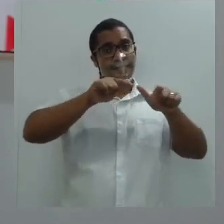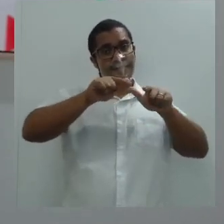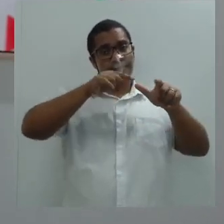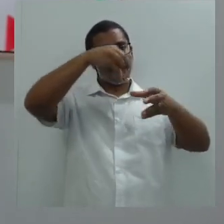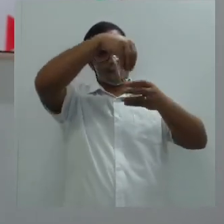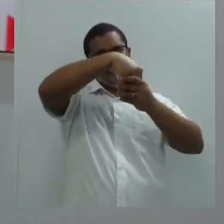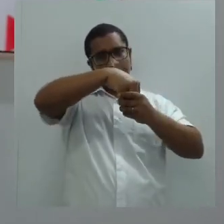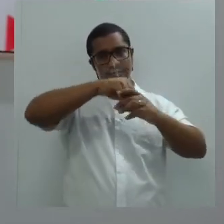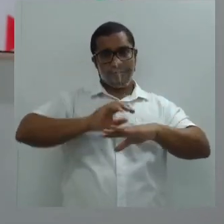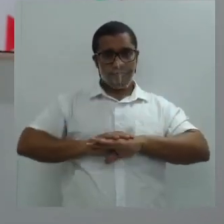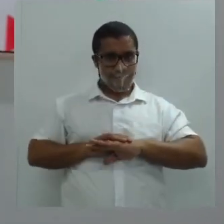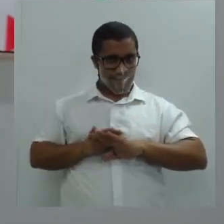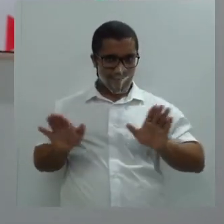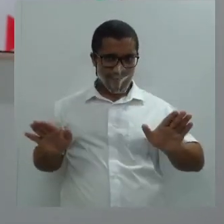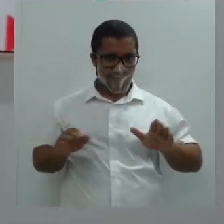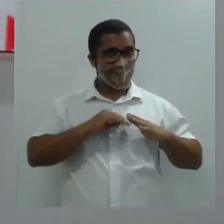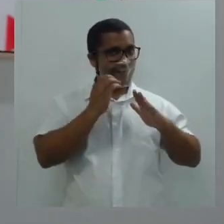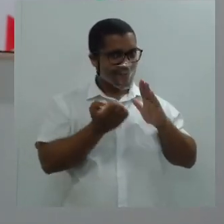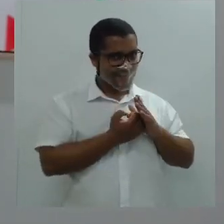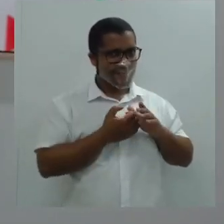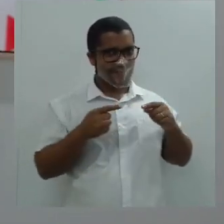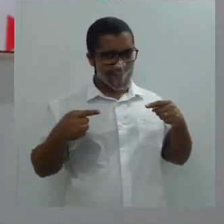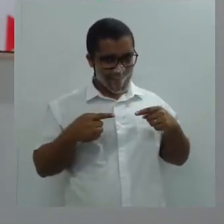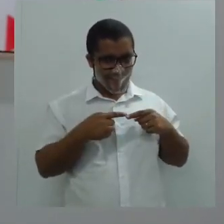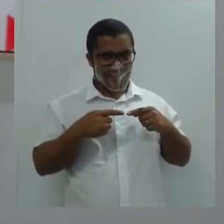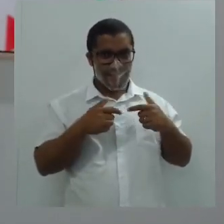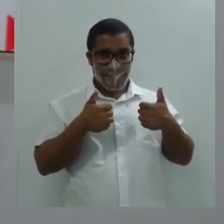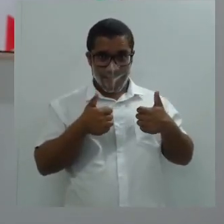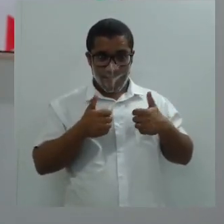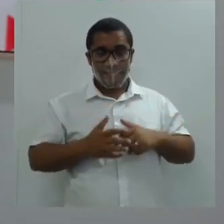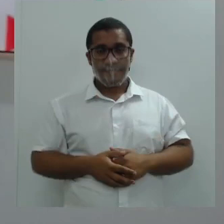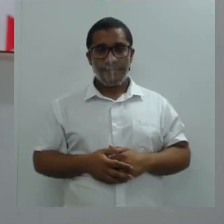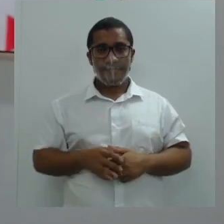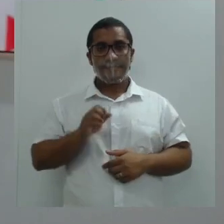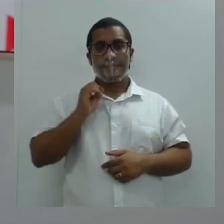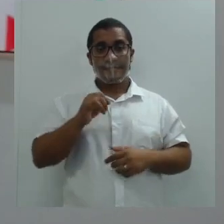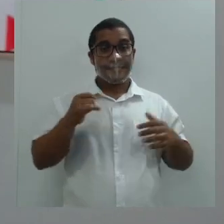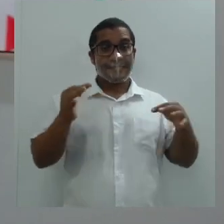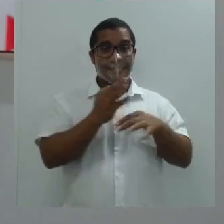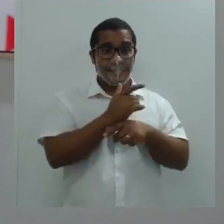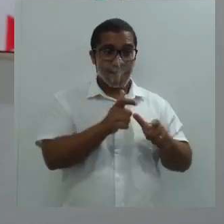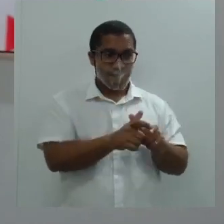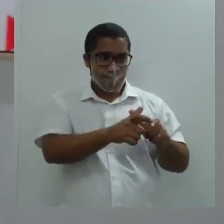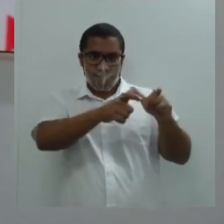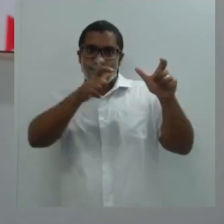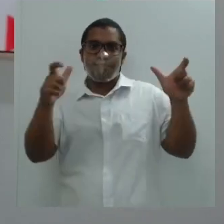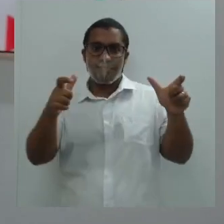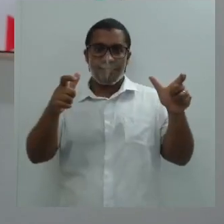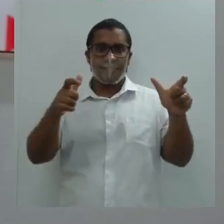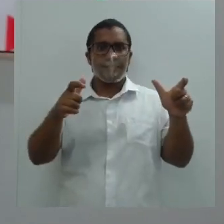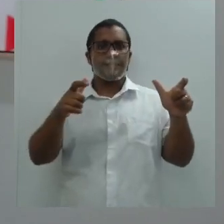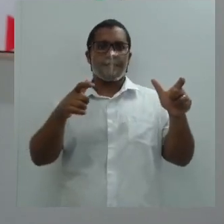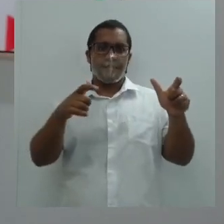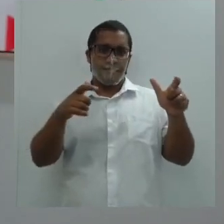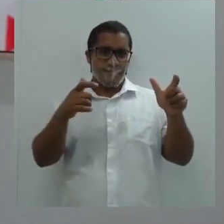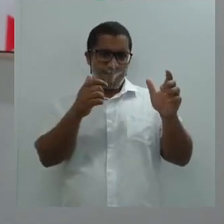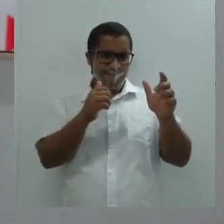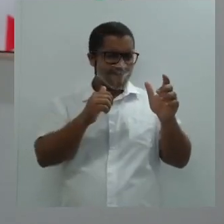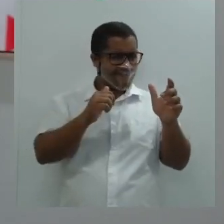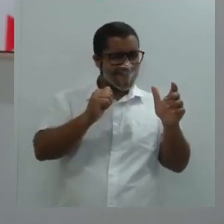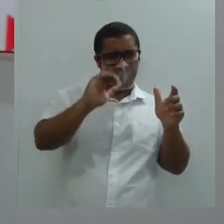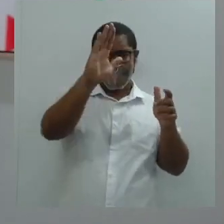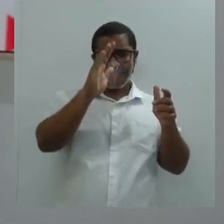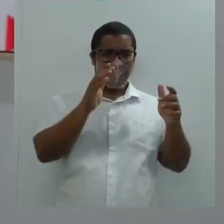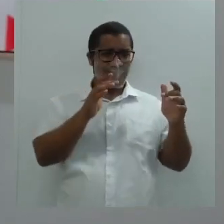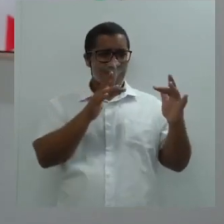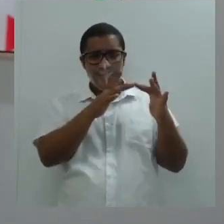ambiente, né, de empresa, empresarial, tá certo? Quanto maior a cidade, mais impessoais as relações,